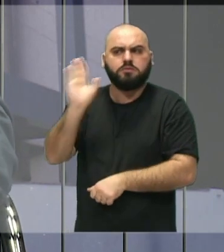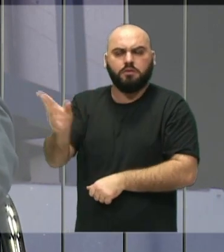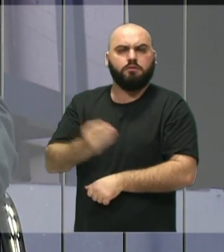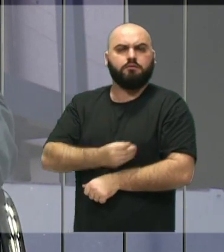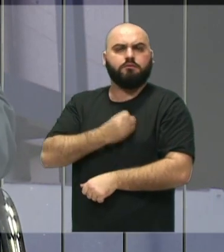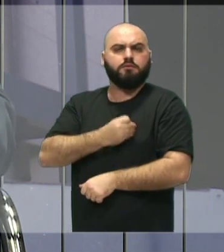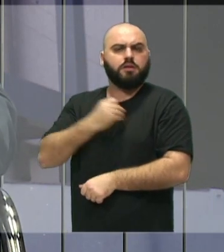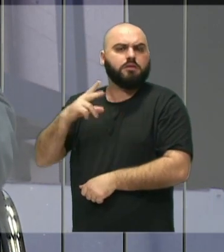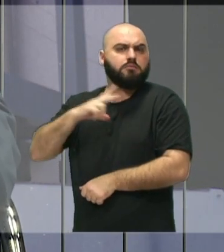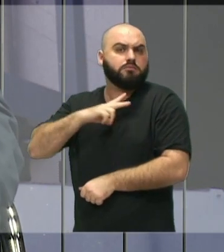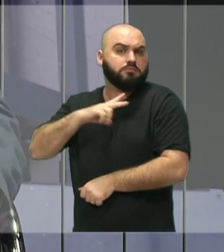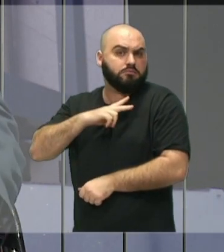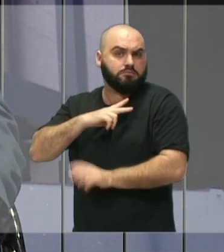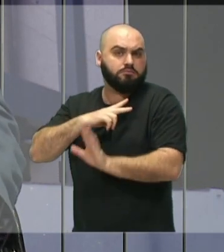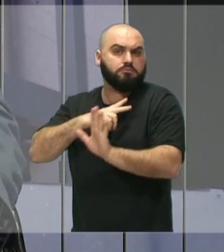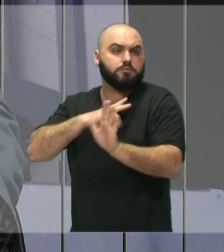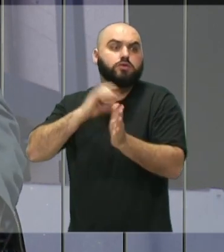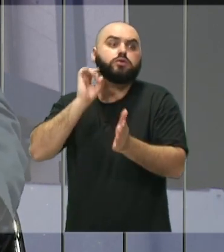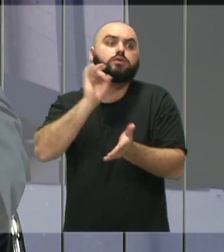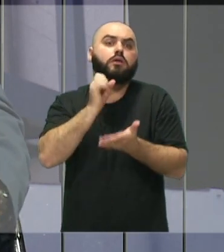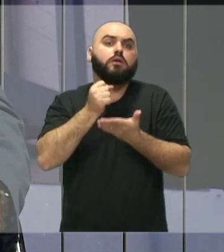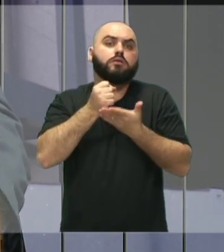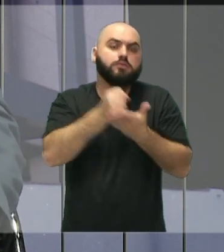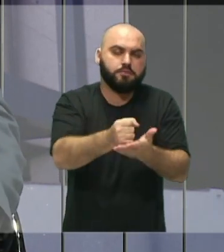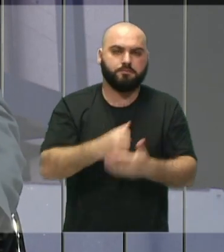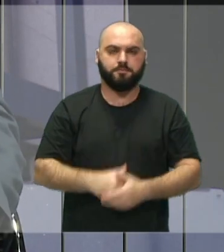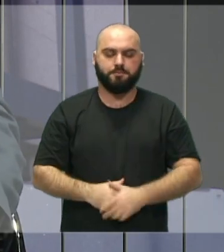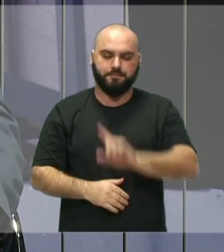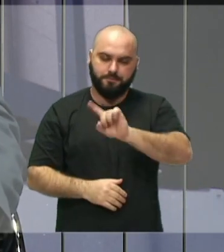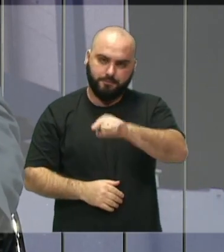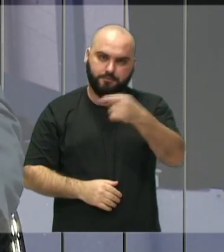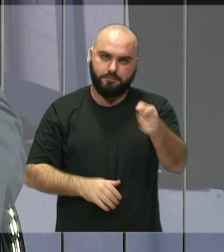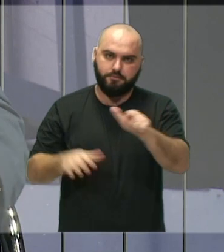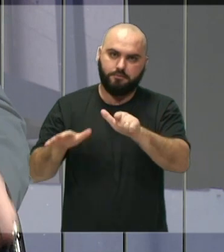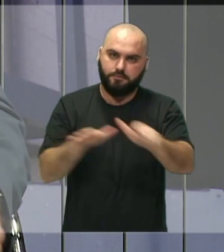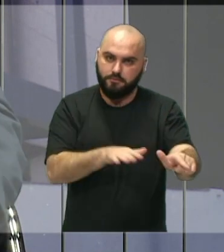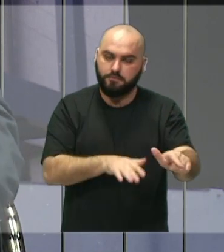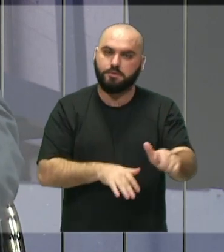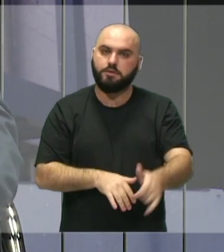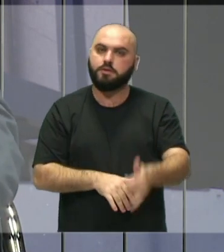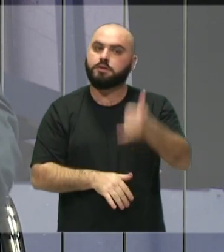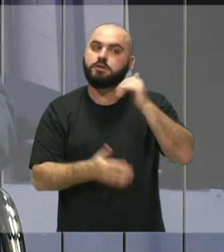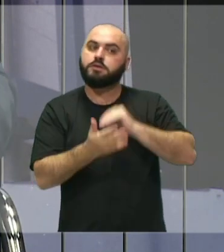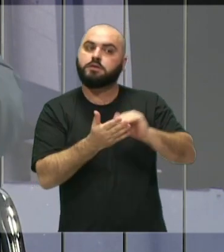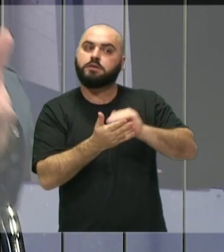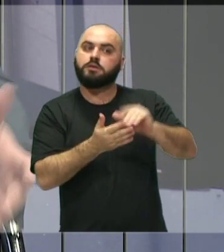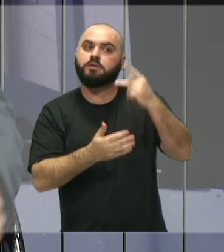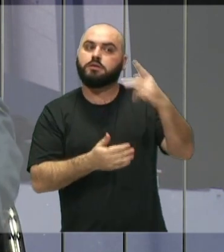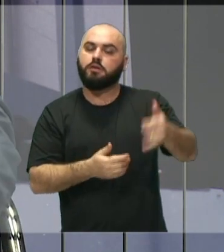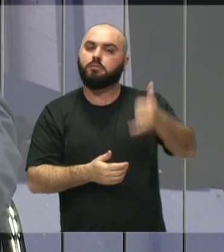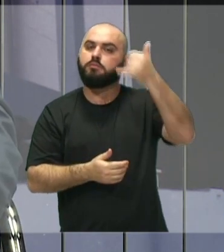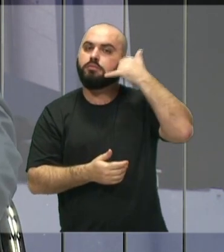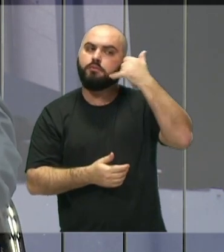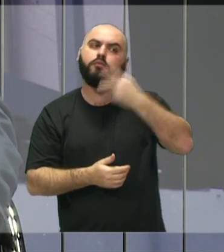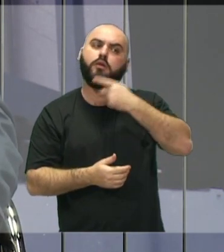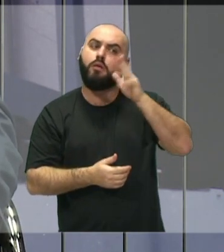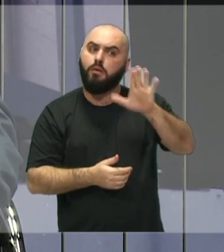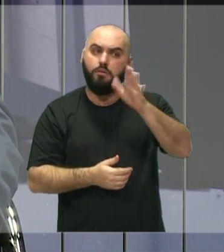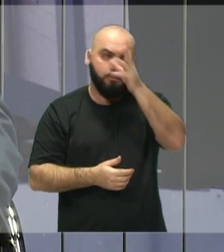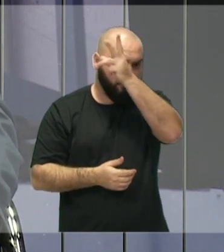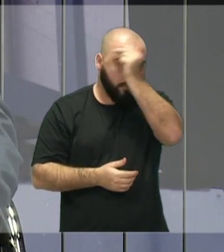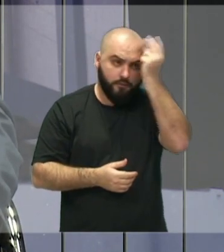estava ali contribuindo com o governo. Na semana seguinte, bateu o telefone, era a secretária dele, disse, olha, ele quer conversar contigo, o